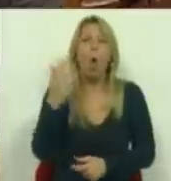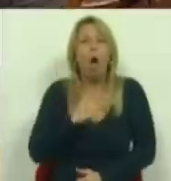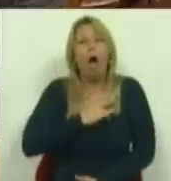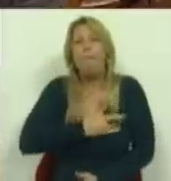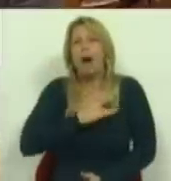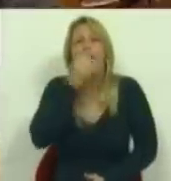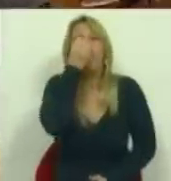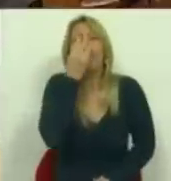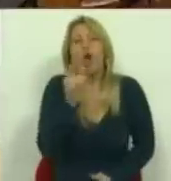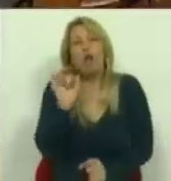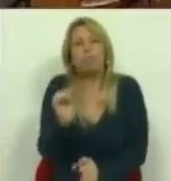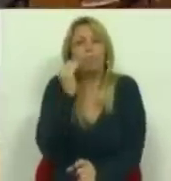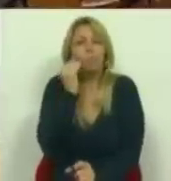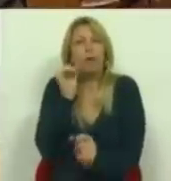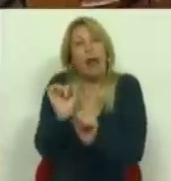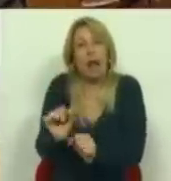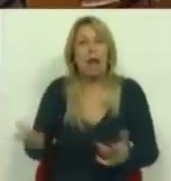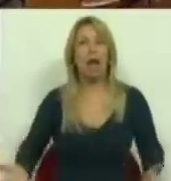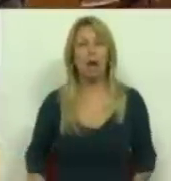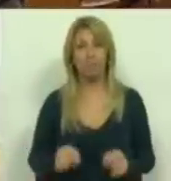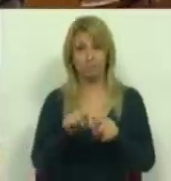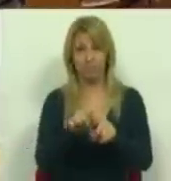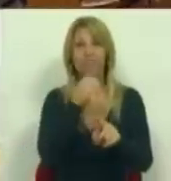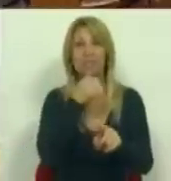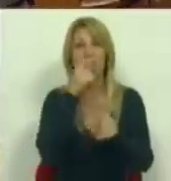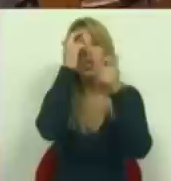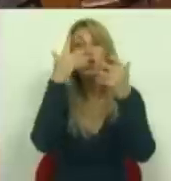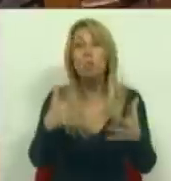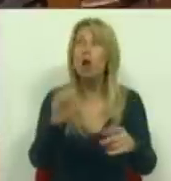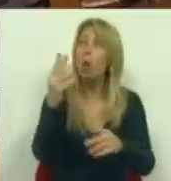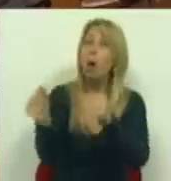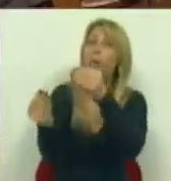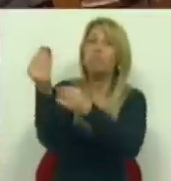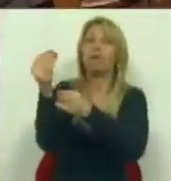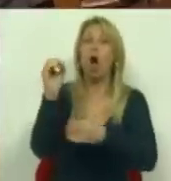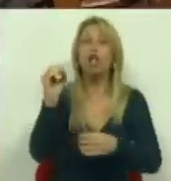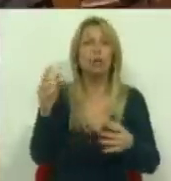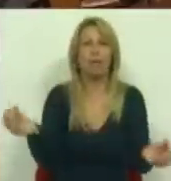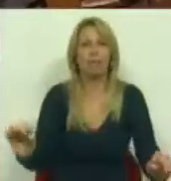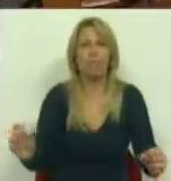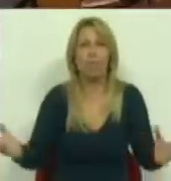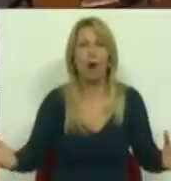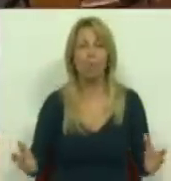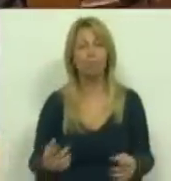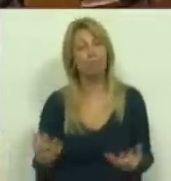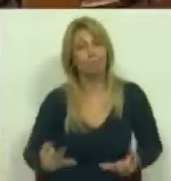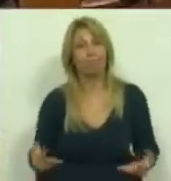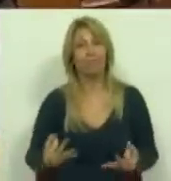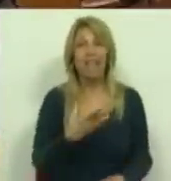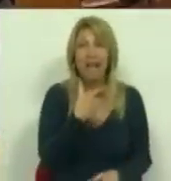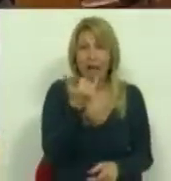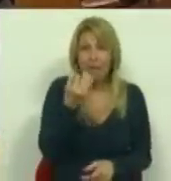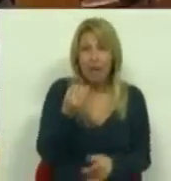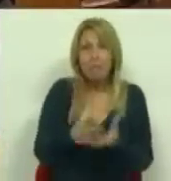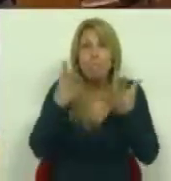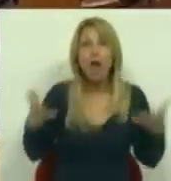verdadeiros, esta decisão tem muito pouco de surpreendente ou até de original. Com efeito, 19 das 20 maiores